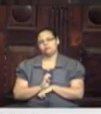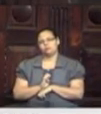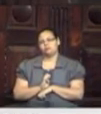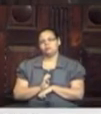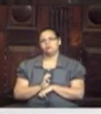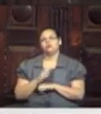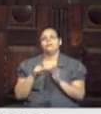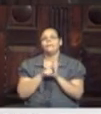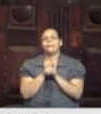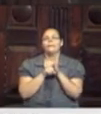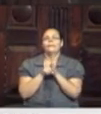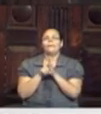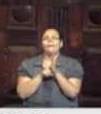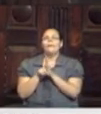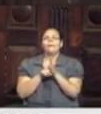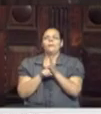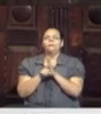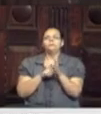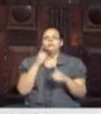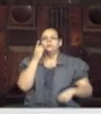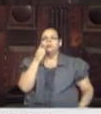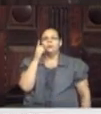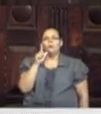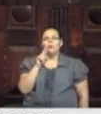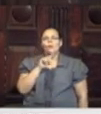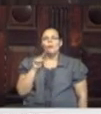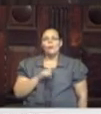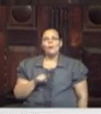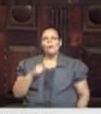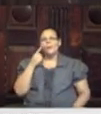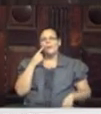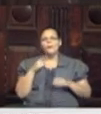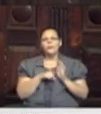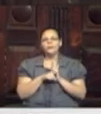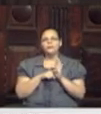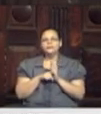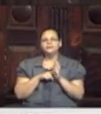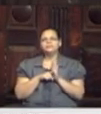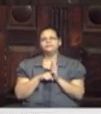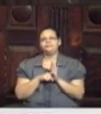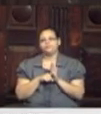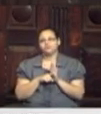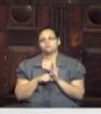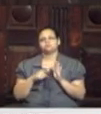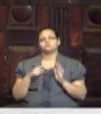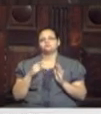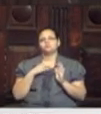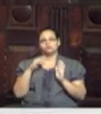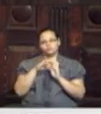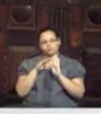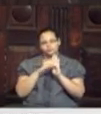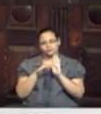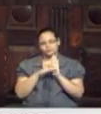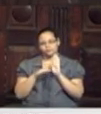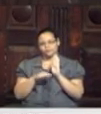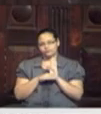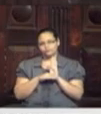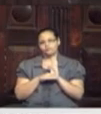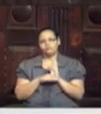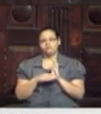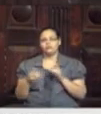Fiz uma pesquisa, deputado Luiz Martins, e recebi uma relação